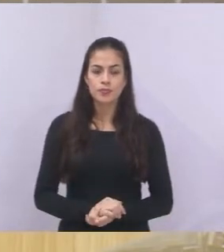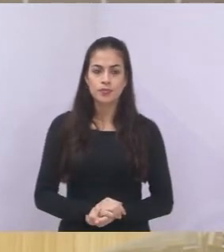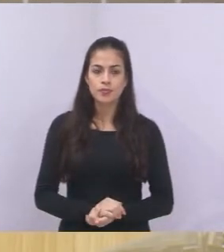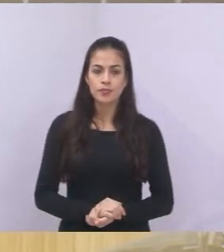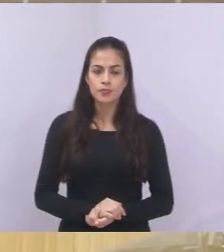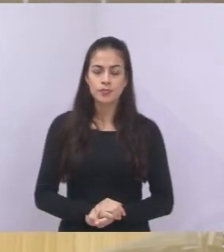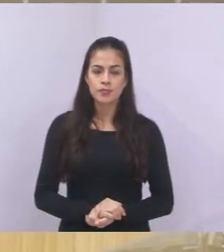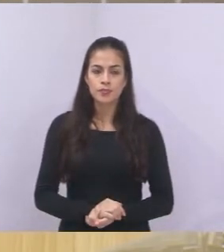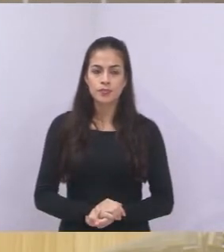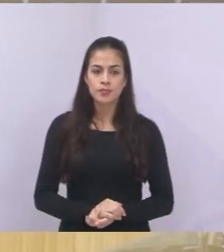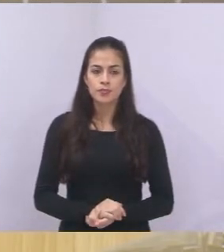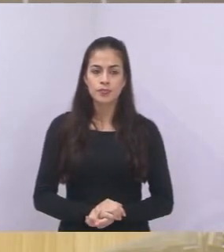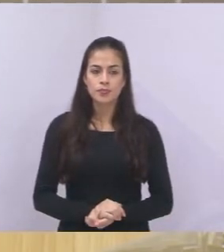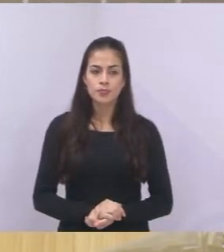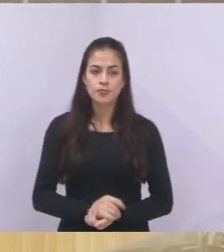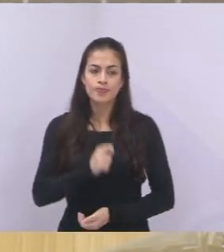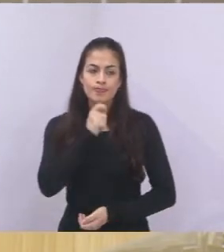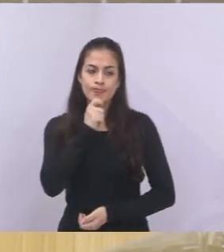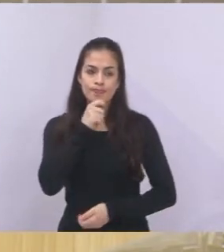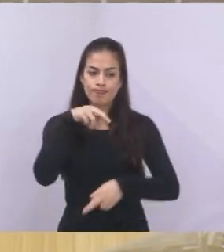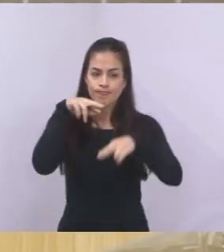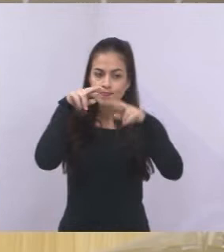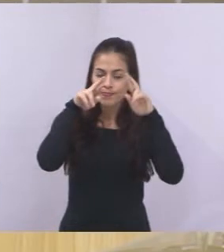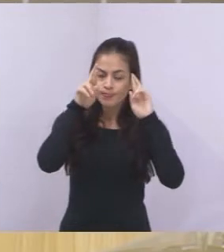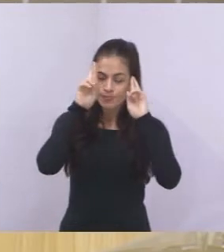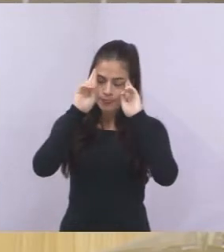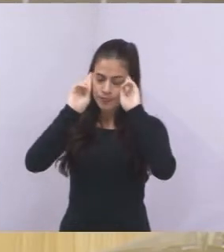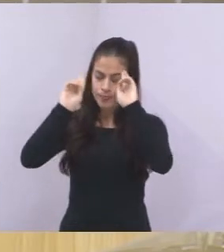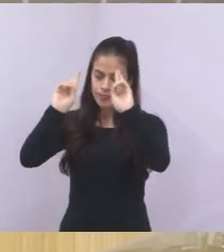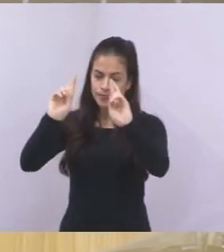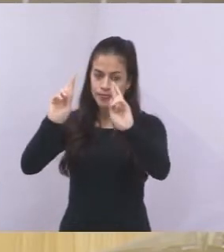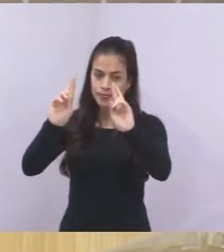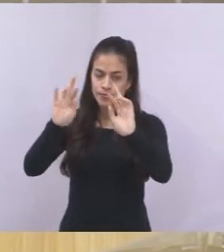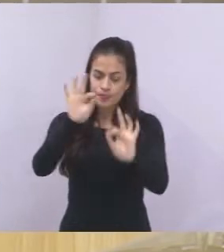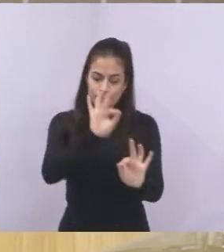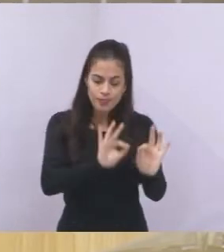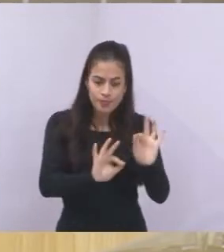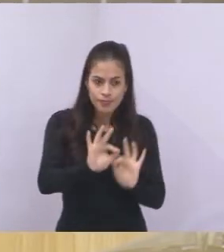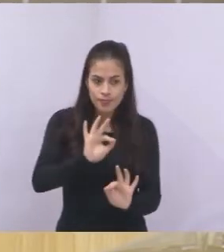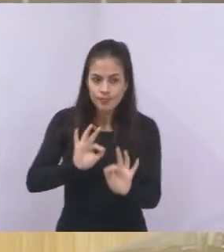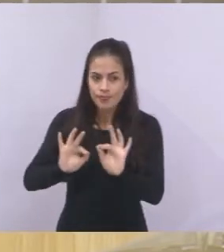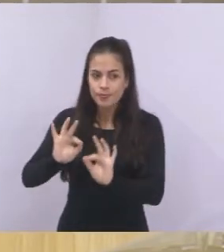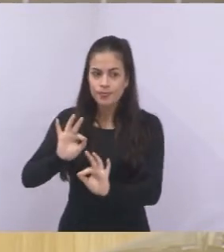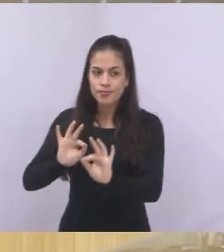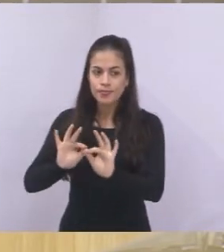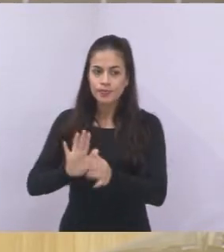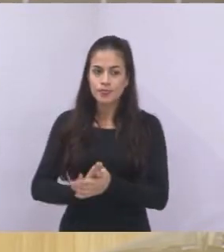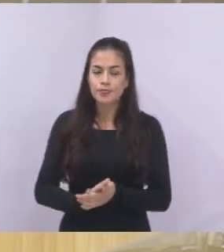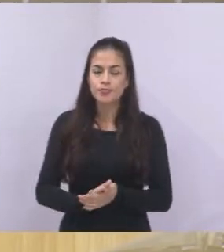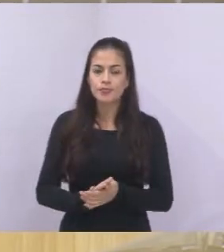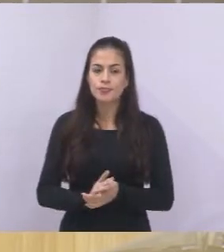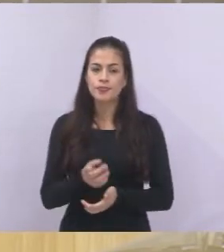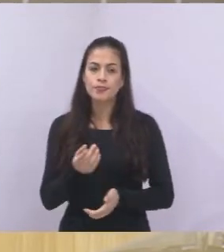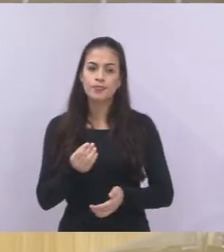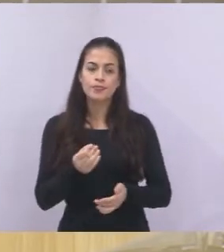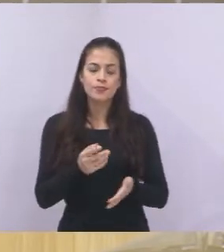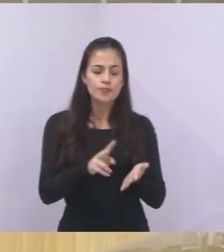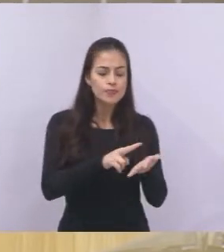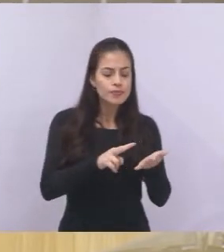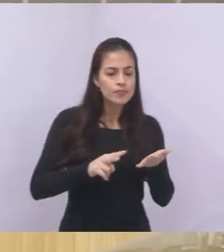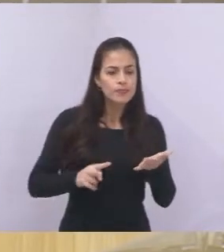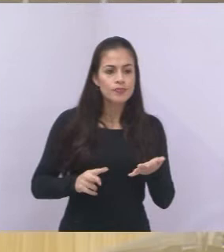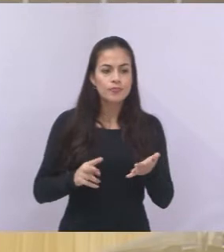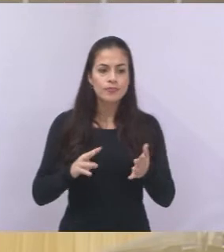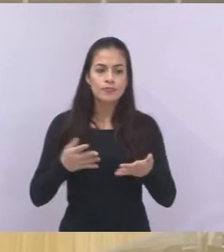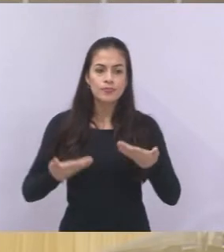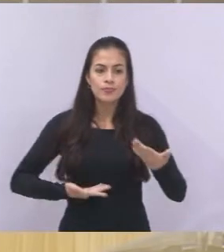servidores e professores. Ainda com respeito às regras de transição, foi contemplada modificações na forma de cálculo das aposentadorias devido aos